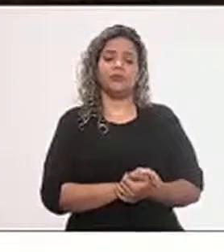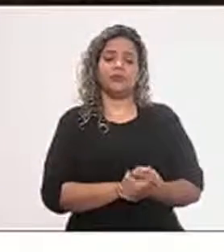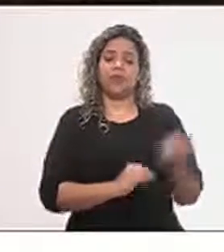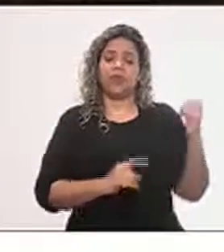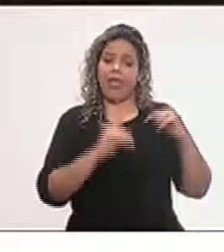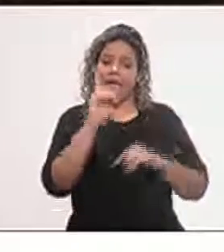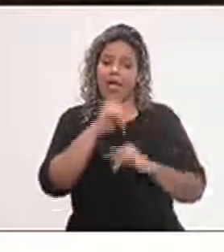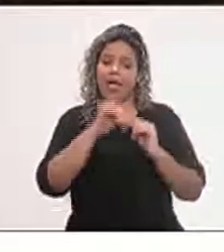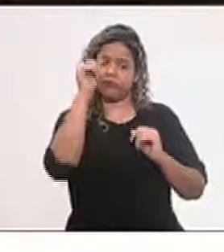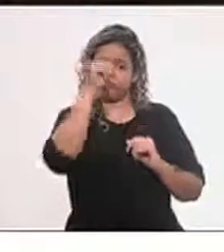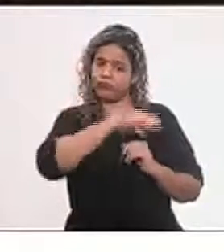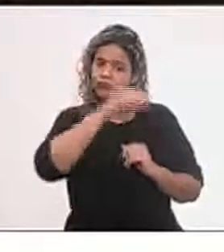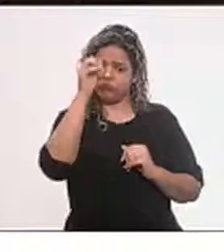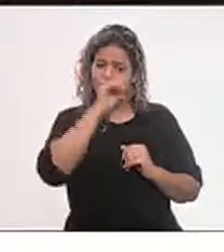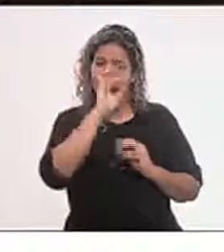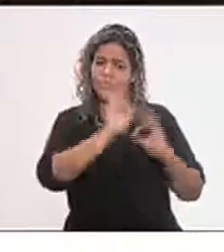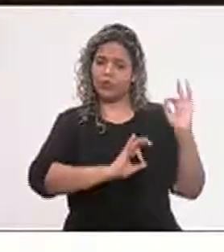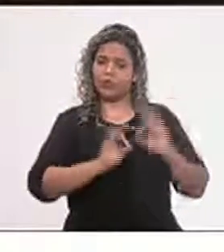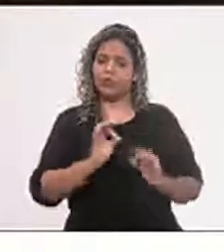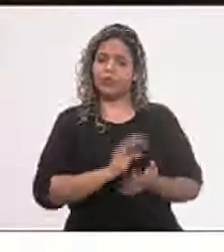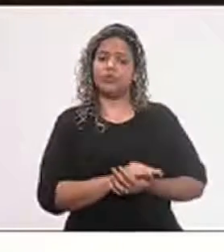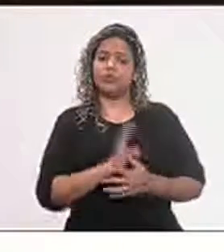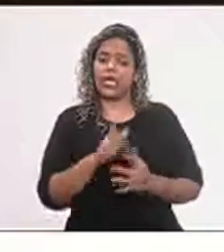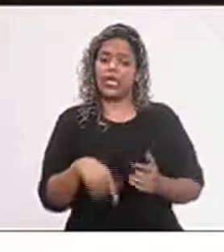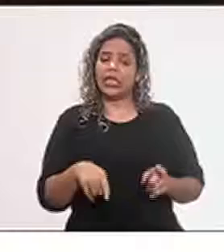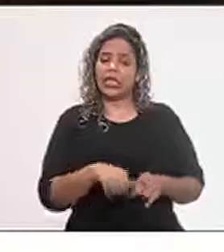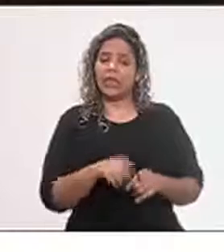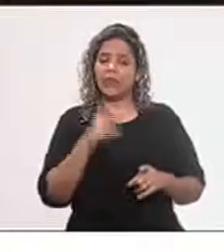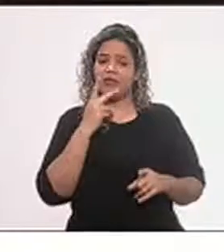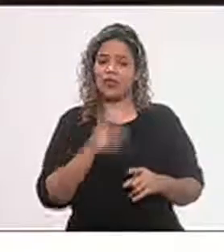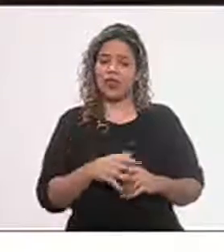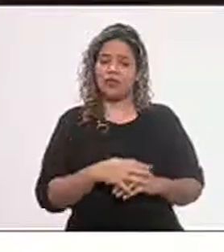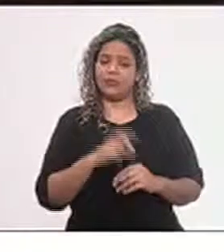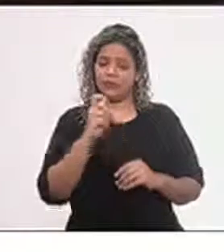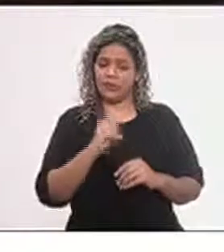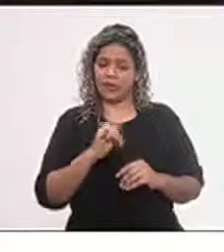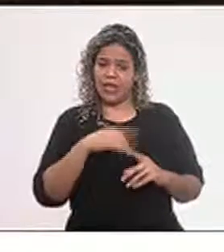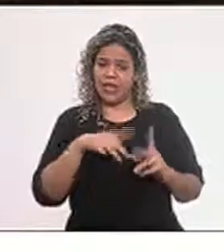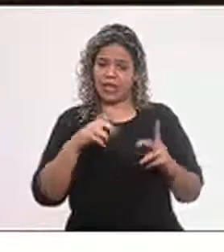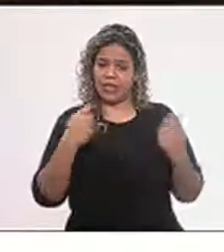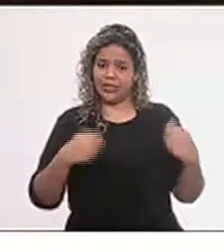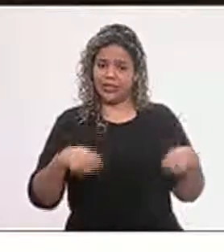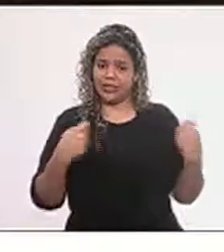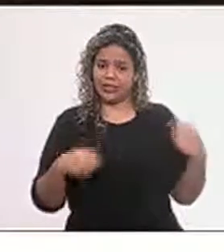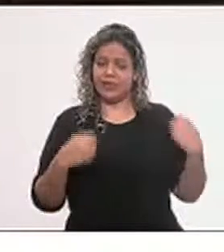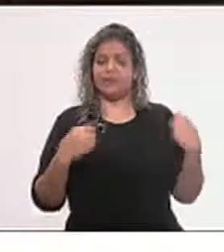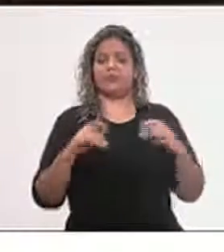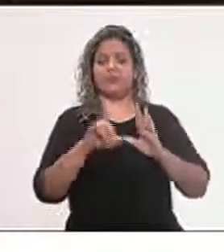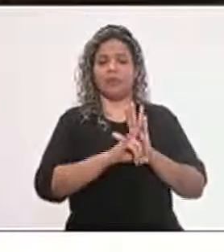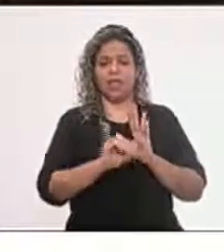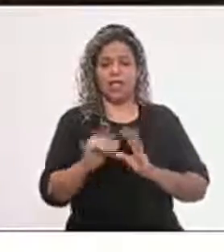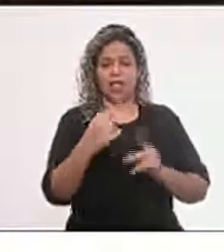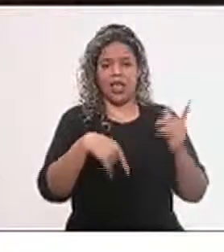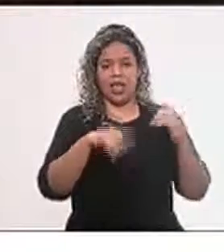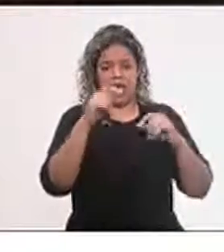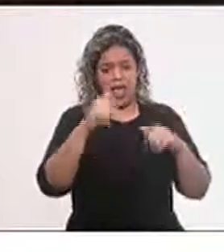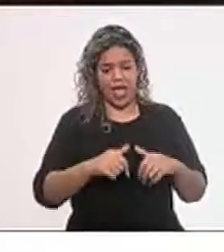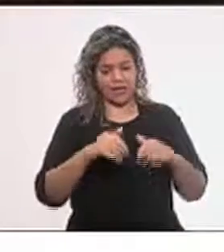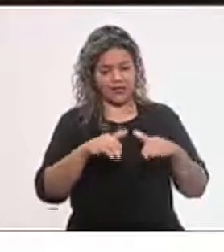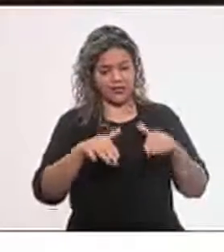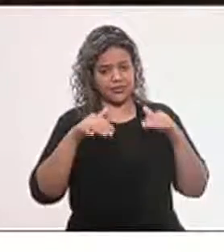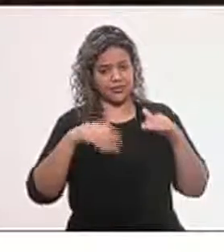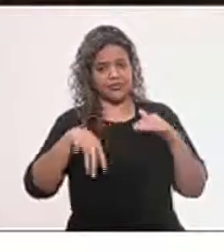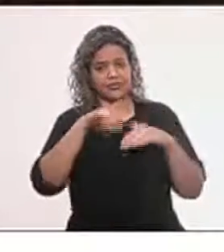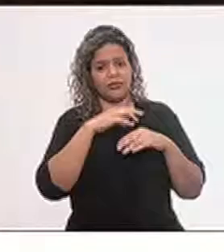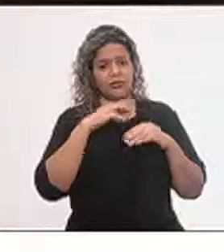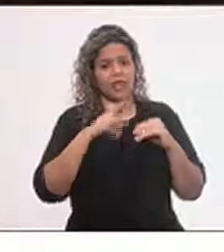é absurdo esse projeto. Sem contar que se faz necessária legislação em essa casa